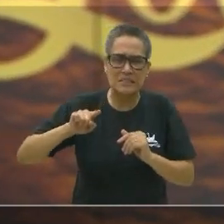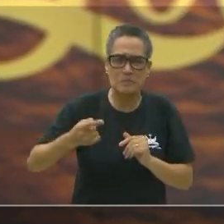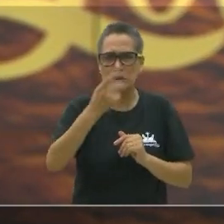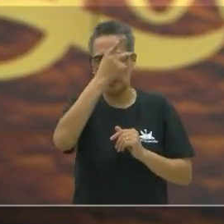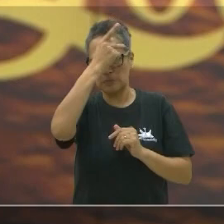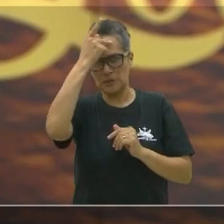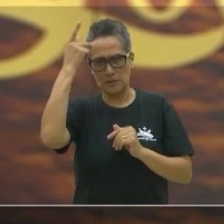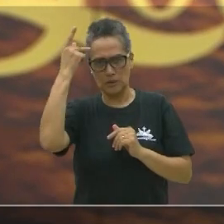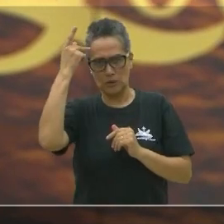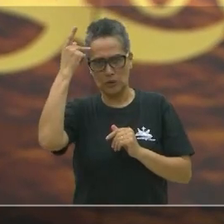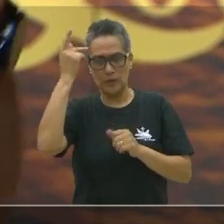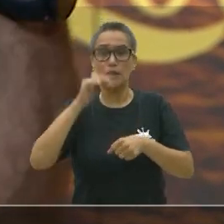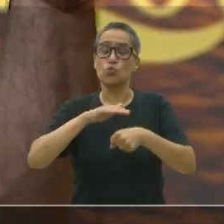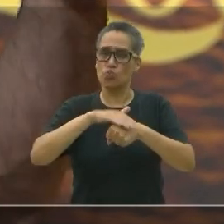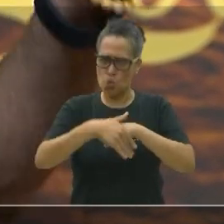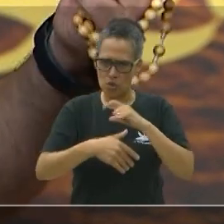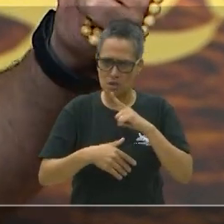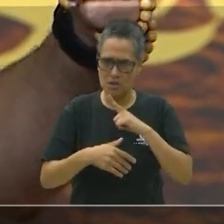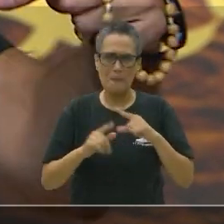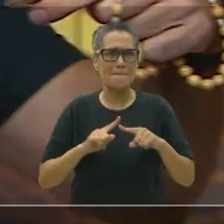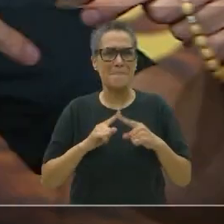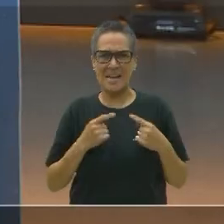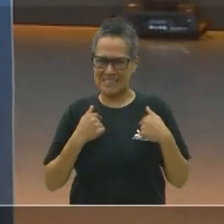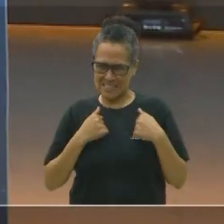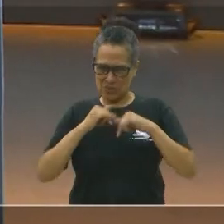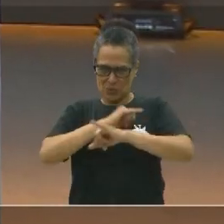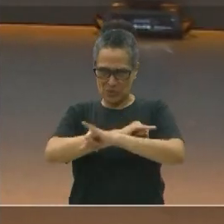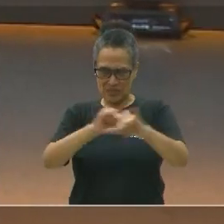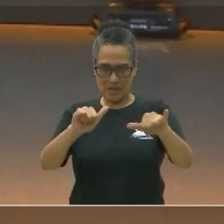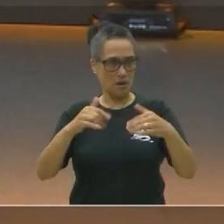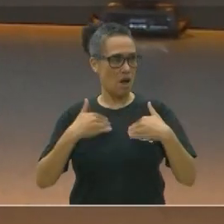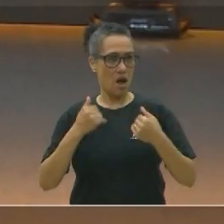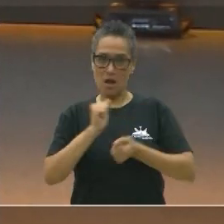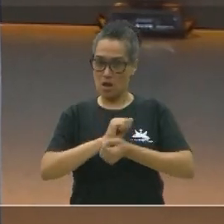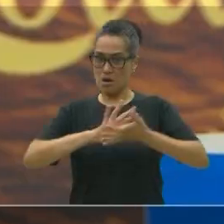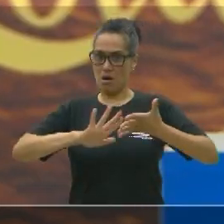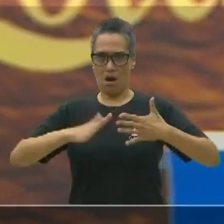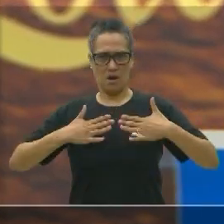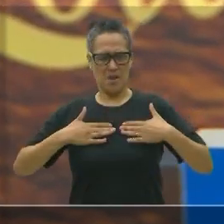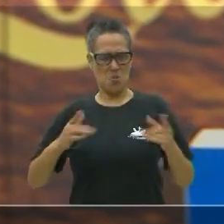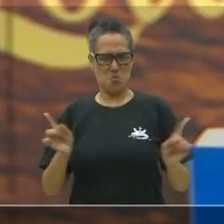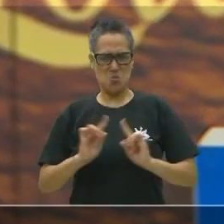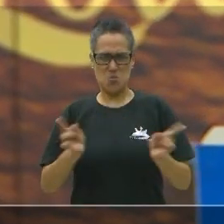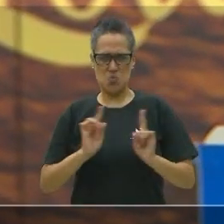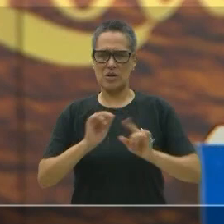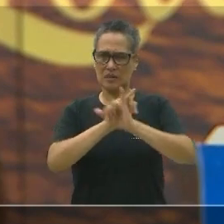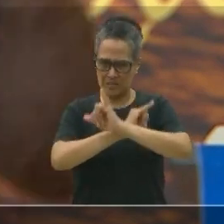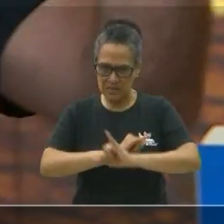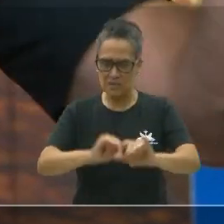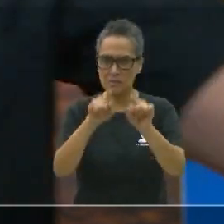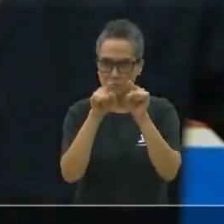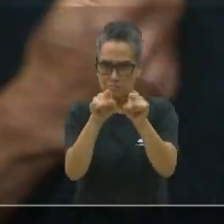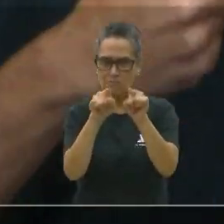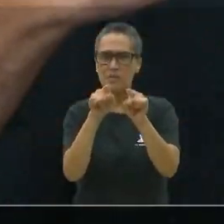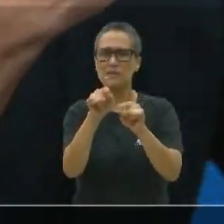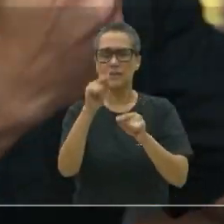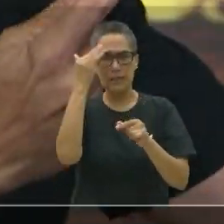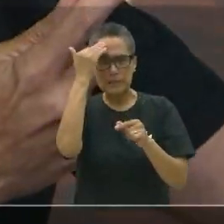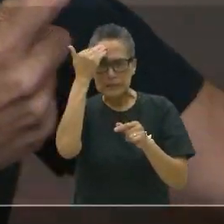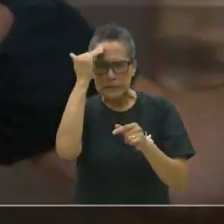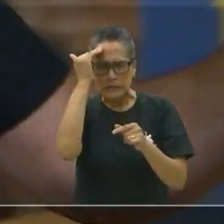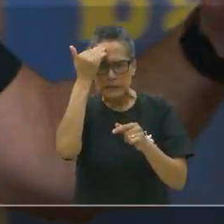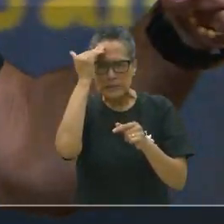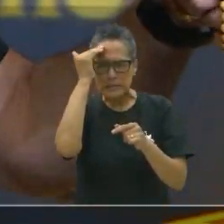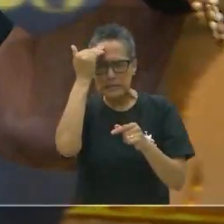por noite, mas eu não conto isso por vanglória do número de pessoas, eu estou contando isso para você